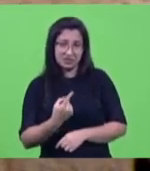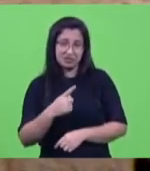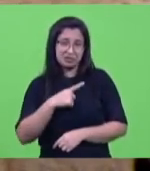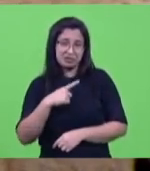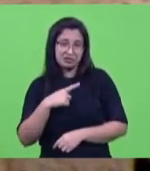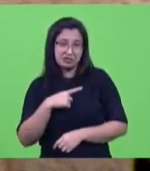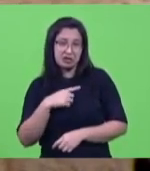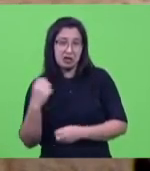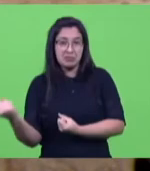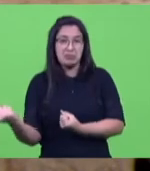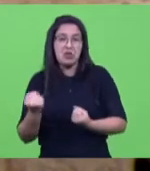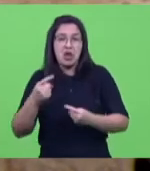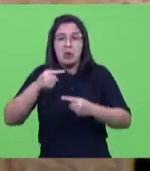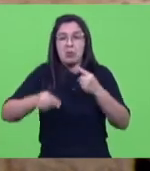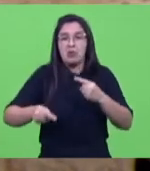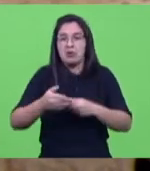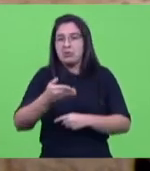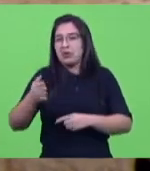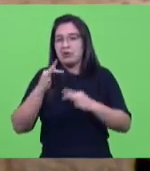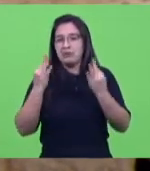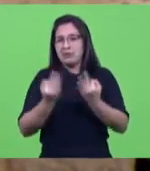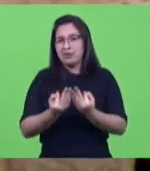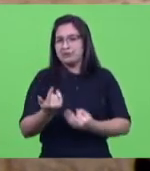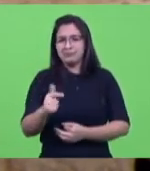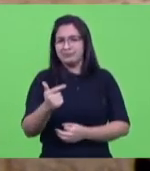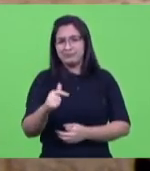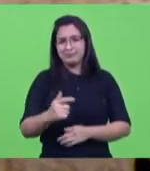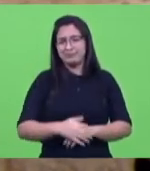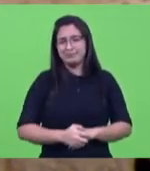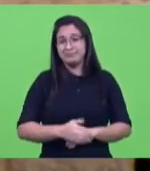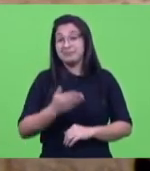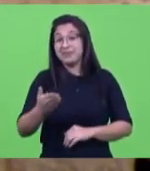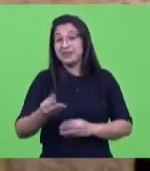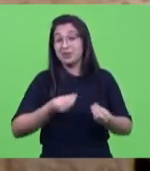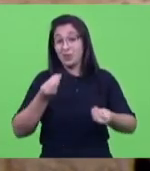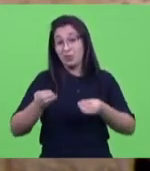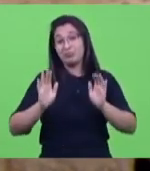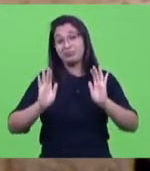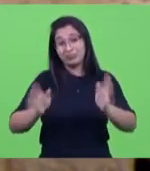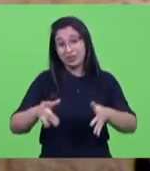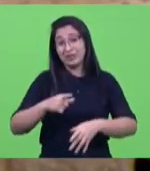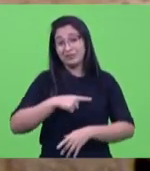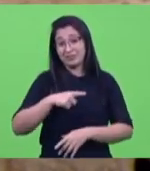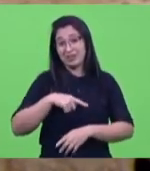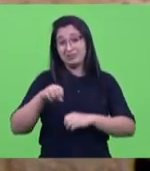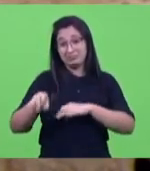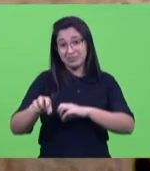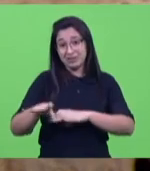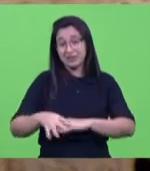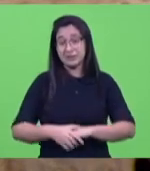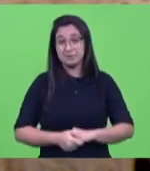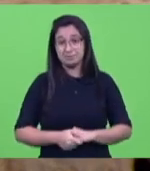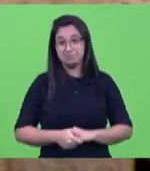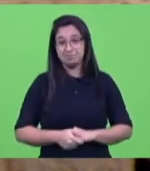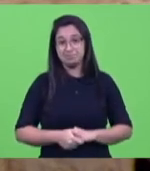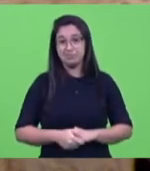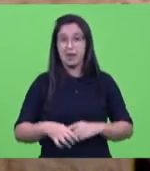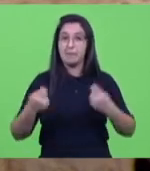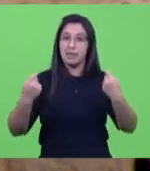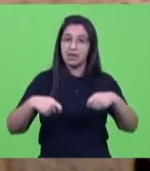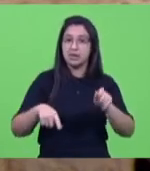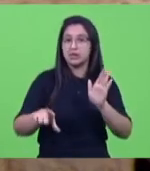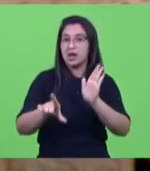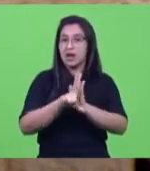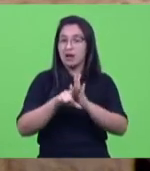nós temos algum poder de proibir essas famílias de fazer. Não, não temos. Elas estão fazendo. Nosso único poder aqui é de tirá-las da marginalidade,